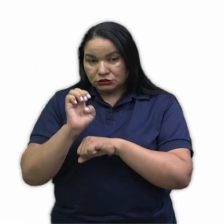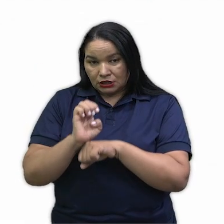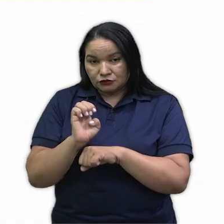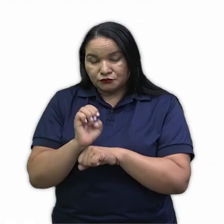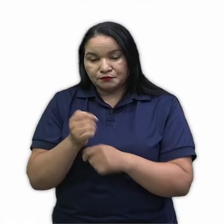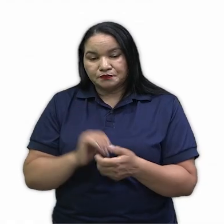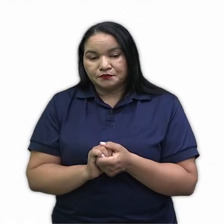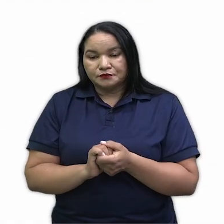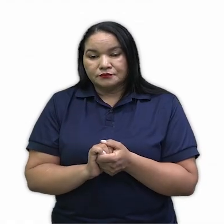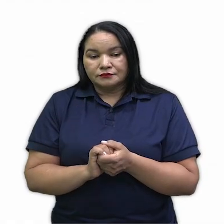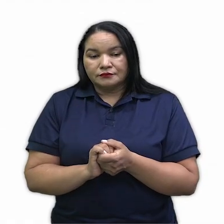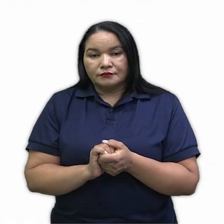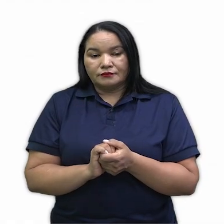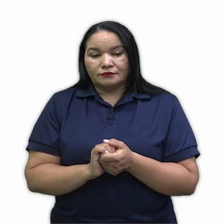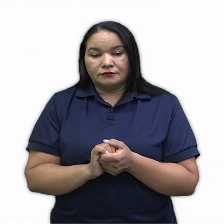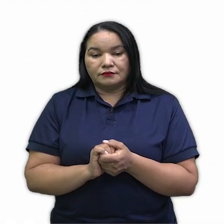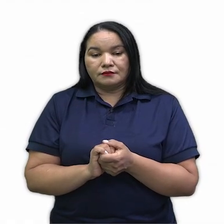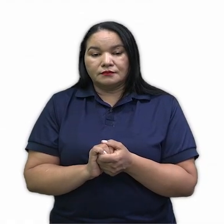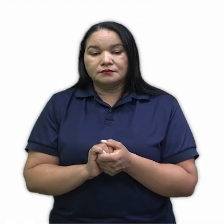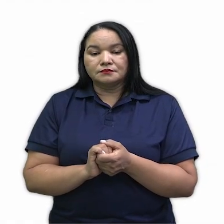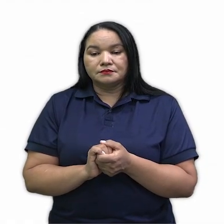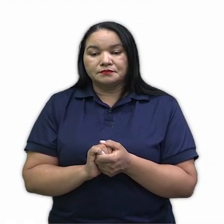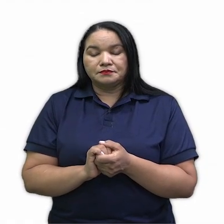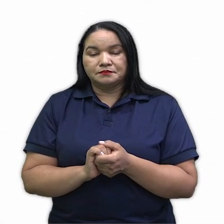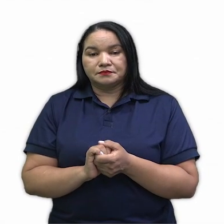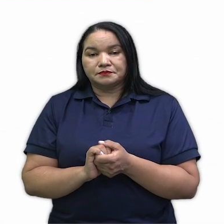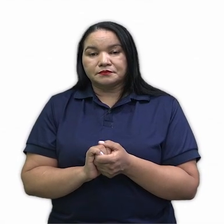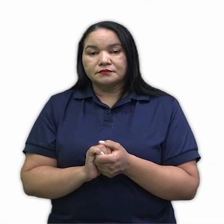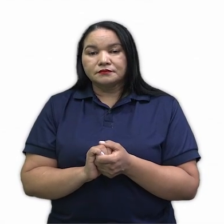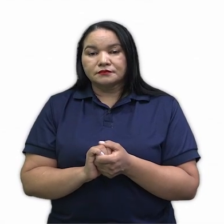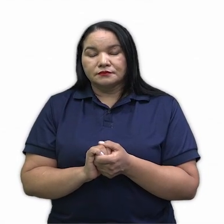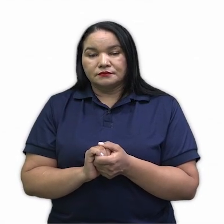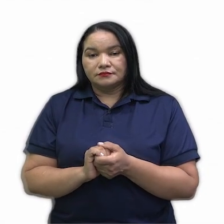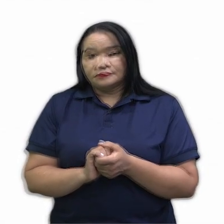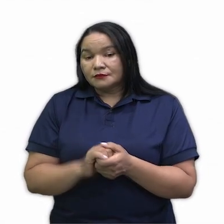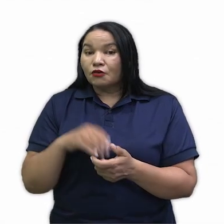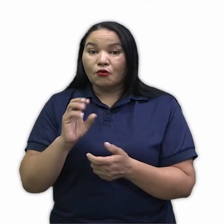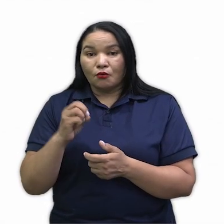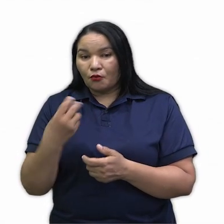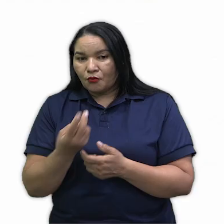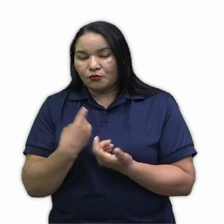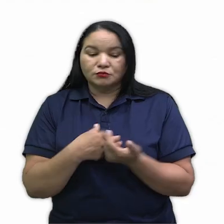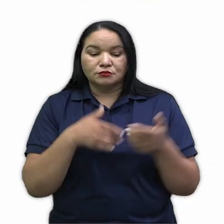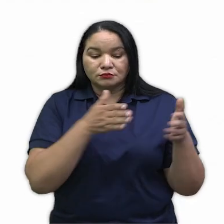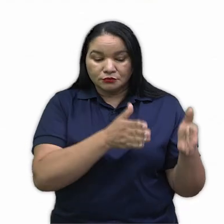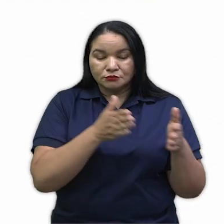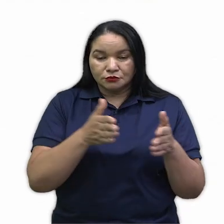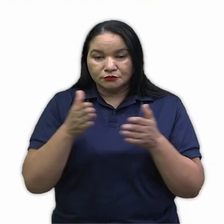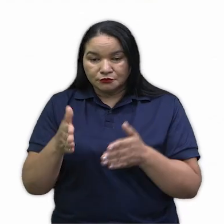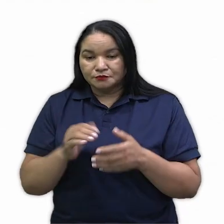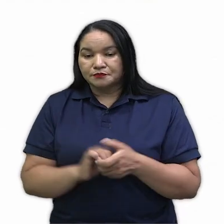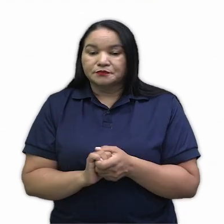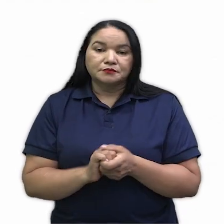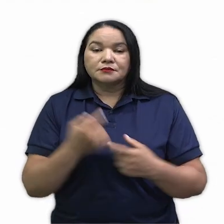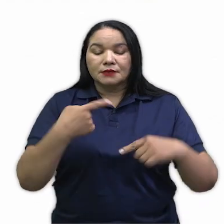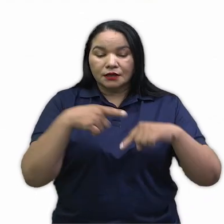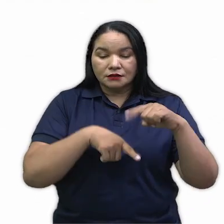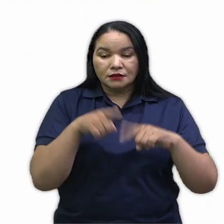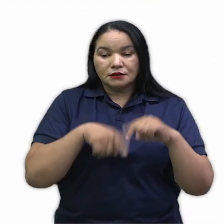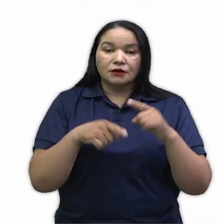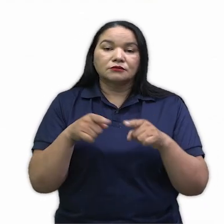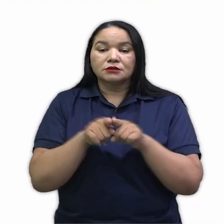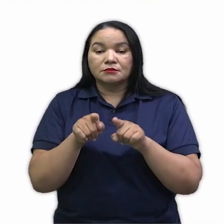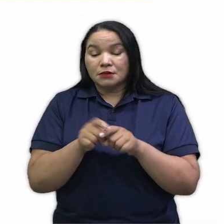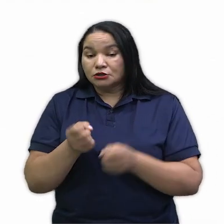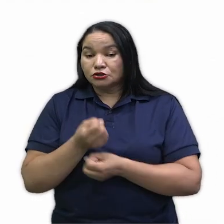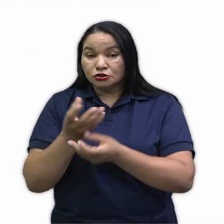serão esses estágios? Os estágios de insumos, produção, distribuição e